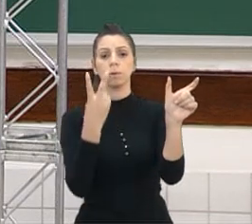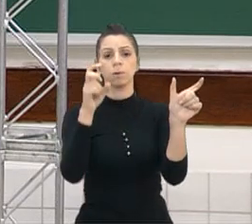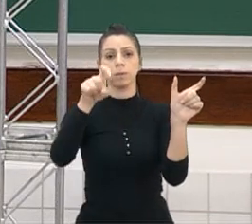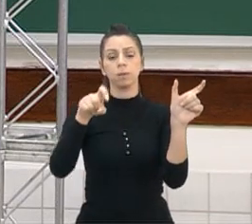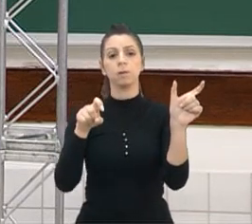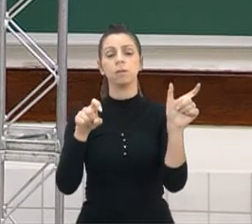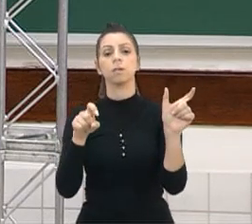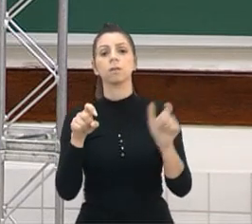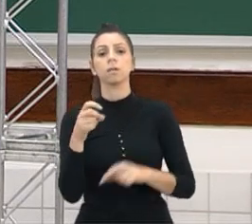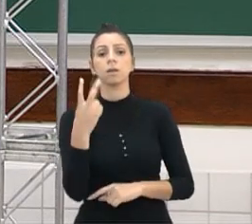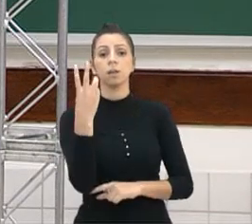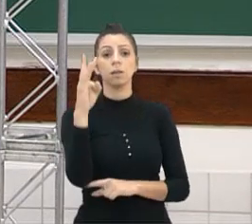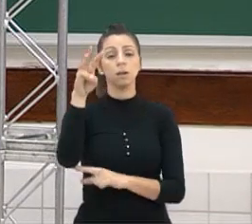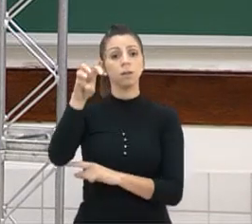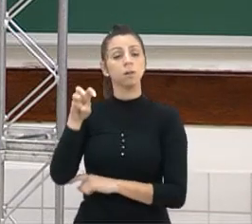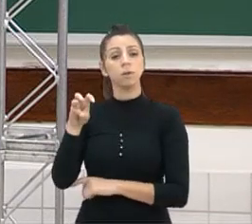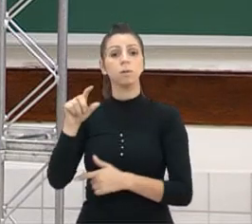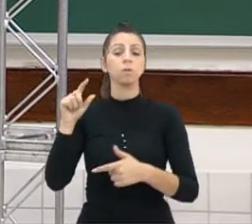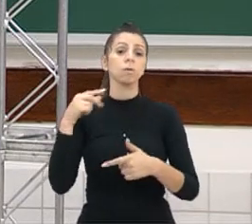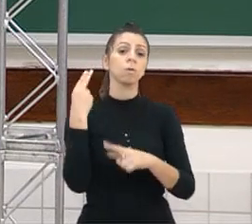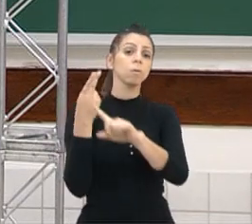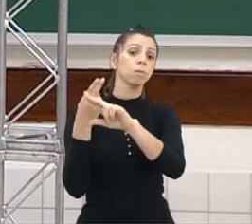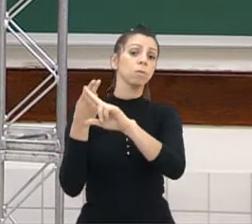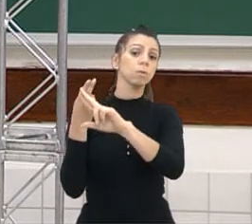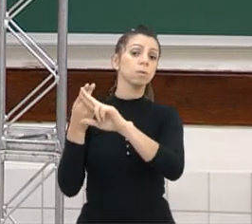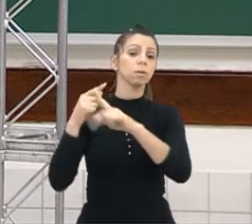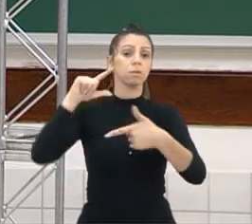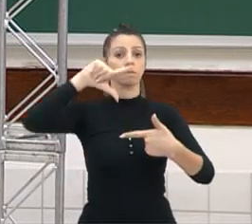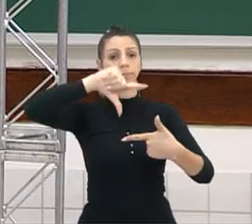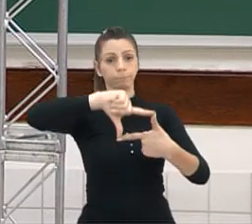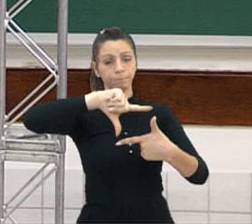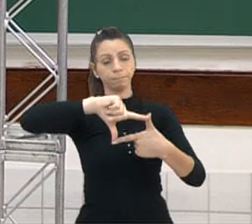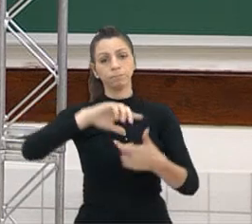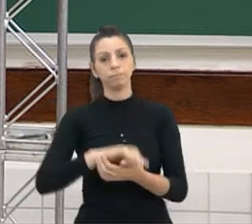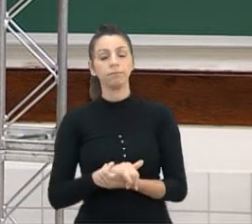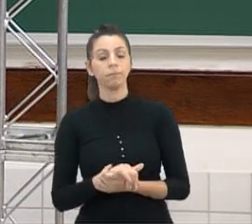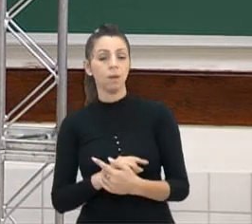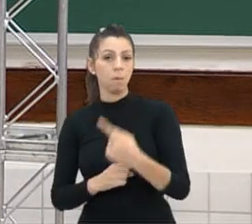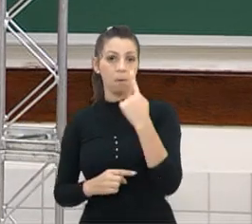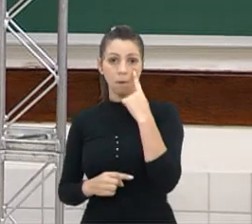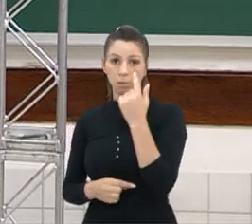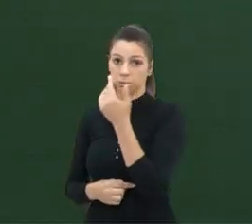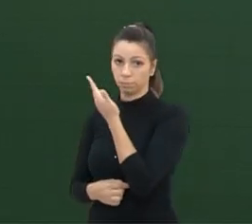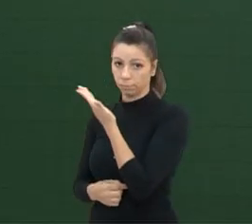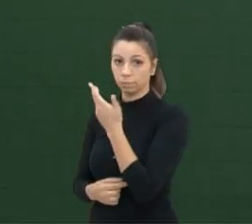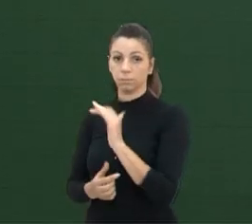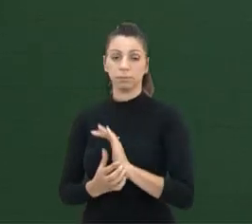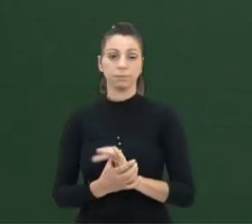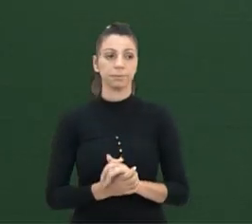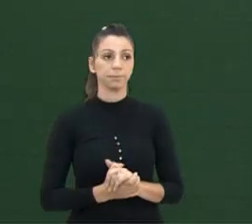usando retângulos? Então veja só, eu fiz o seguinte,